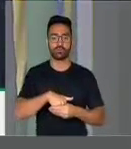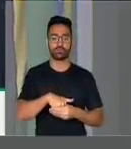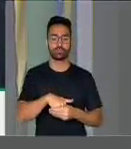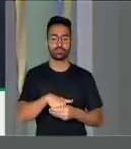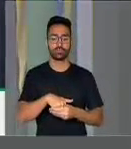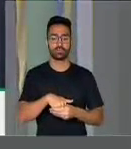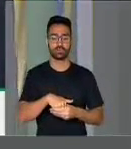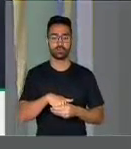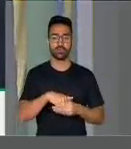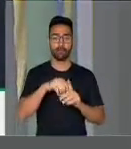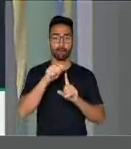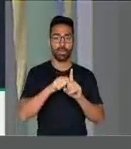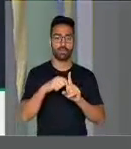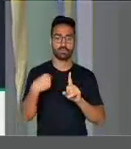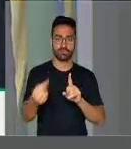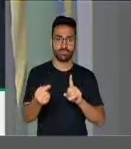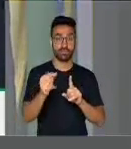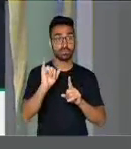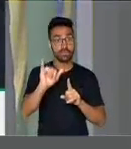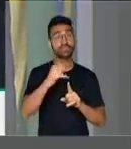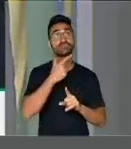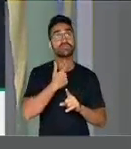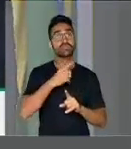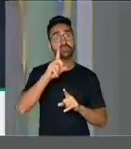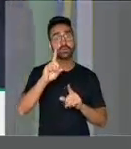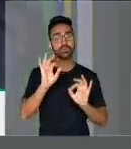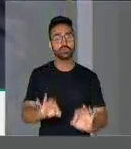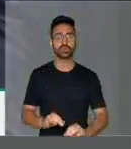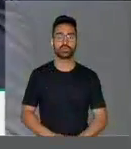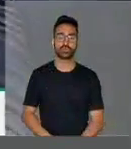que queremos fazer já no mês que vem, se Deus assim permitir. Muito obrigado.